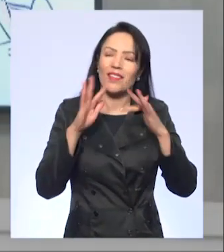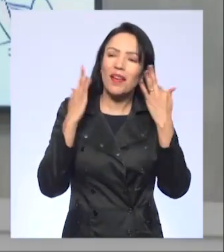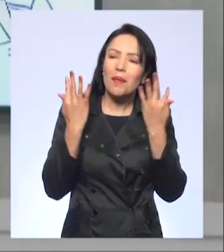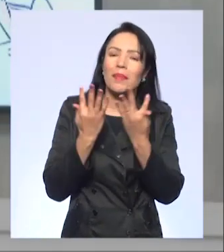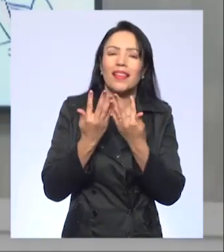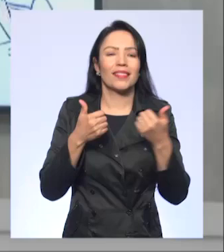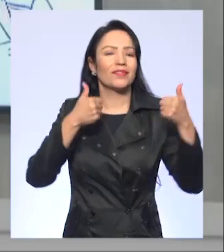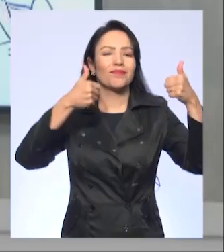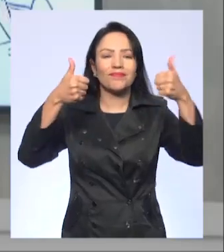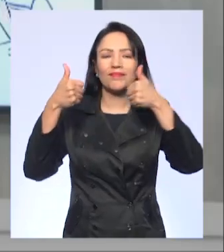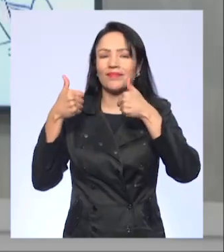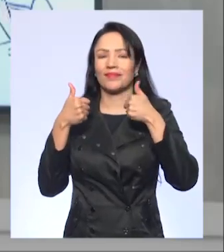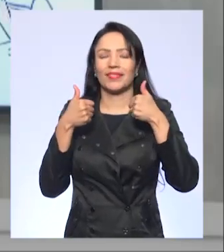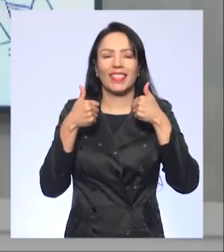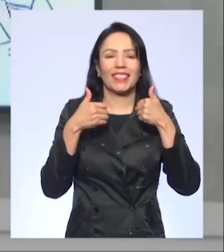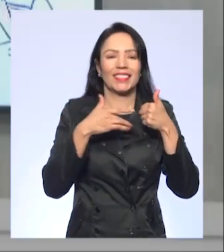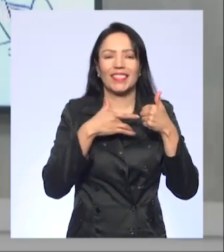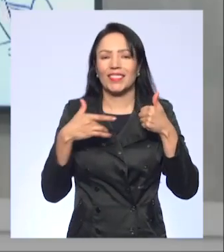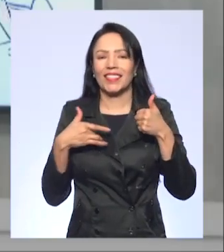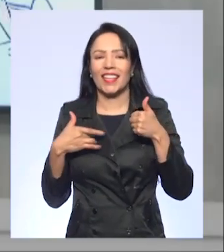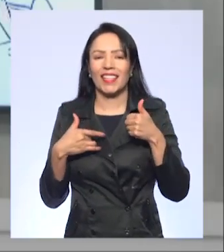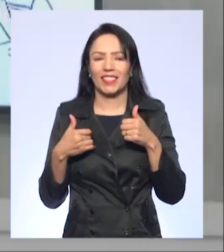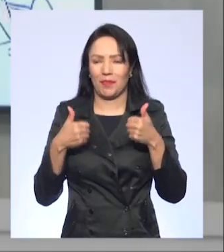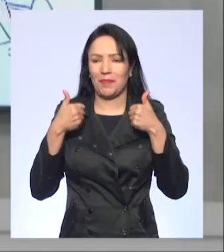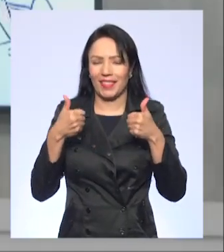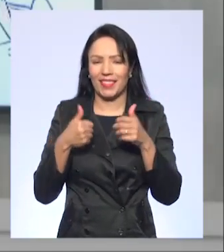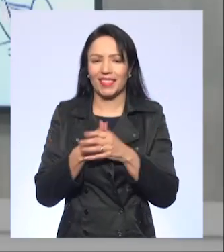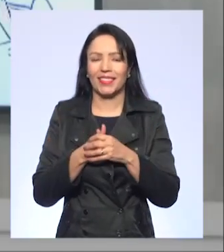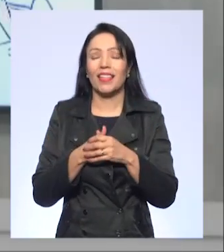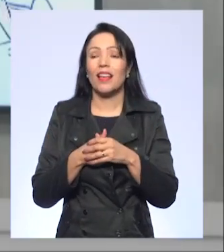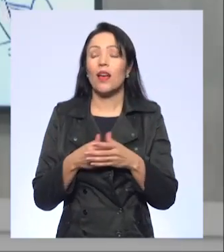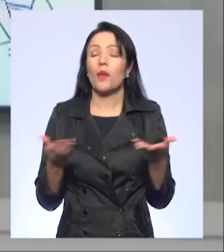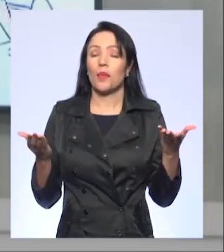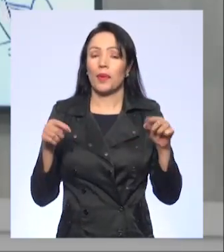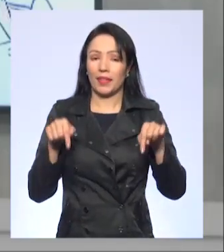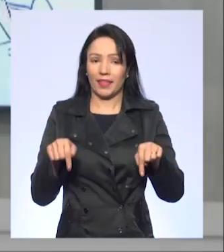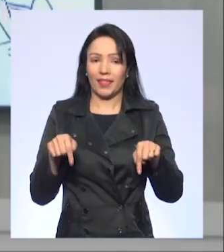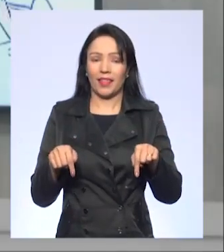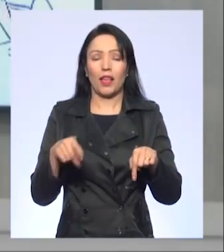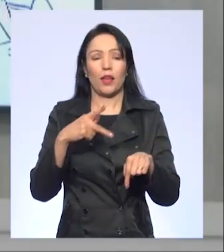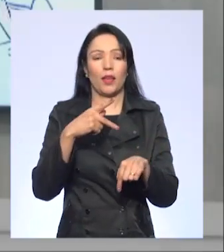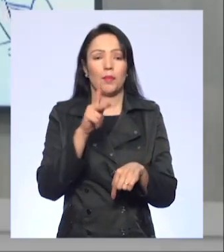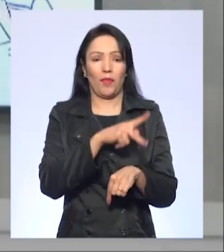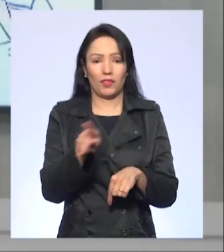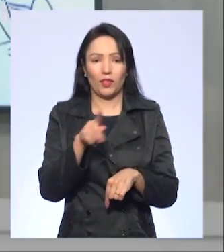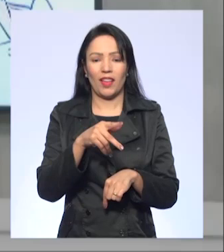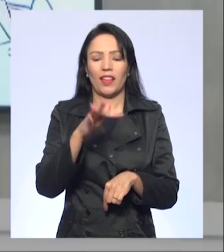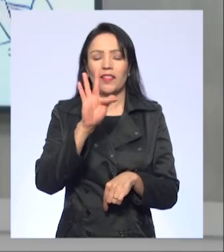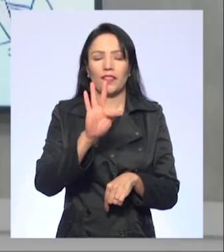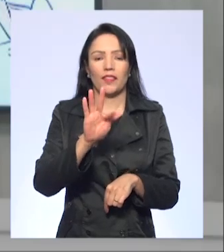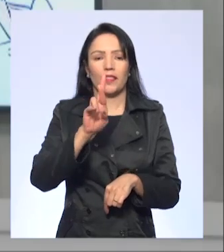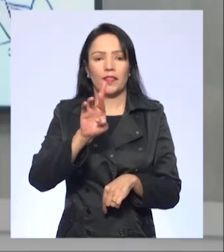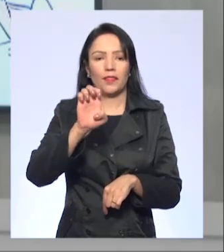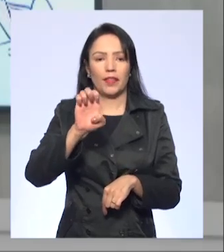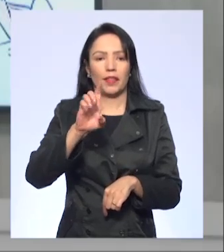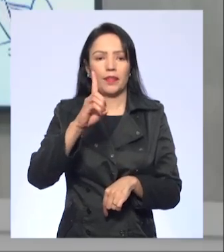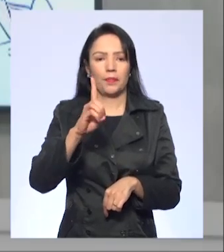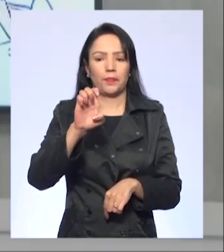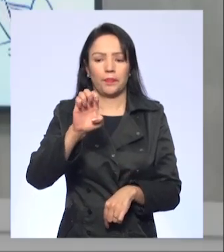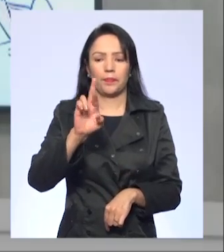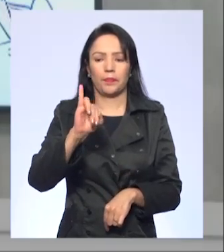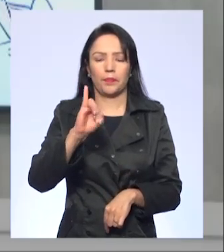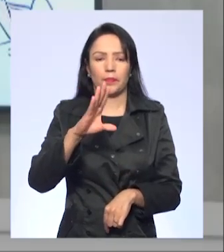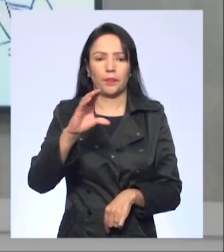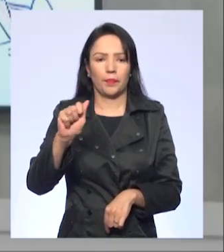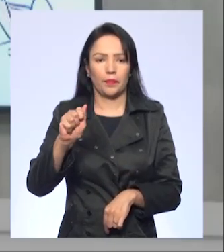tudo maravilha, saudáveis, protegidos por aí, tá? Aqui quem vos fala é o professor Frederico Braga e hoje vamos estudar mais um pouquinho